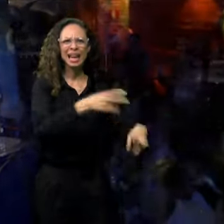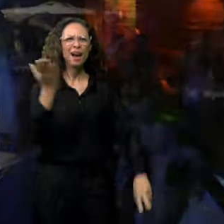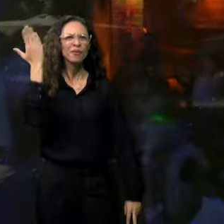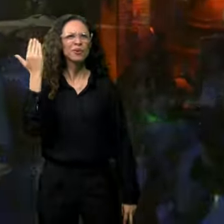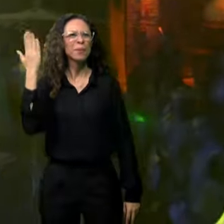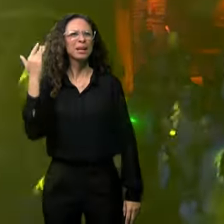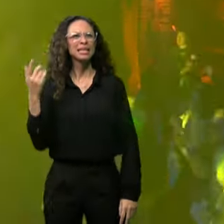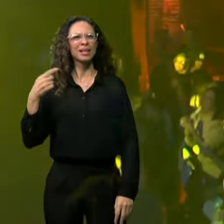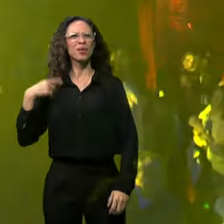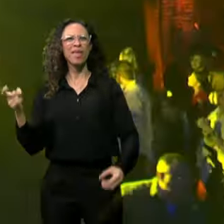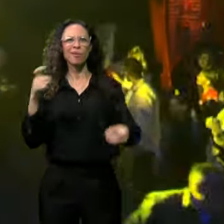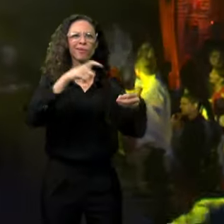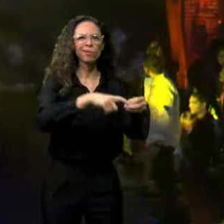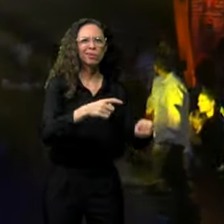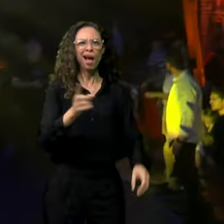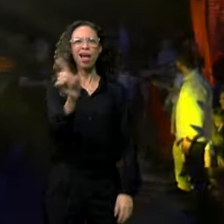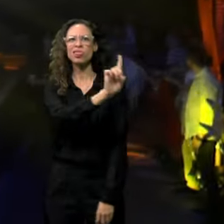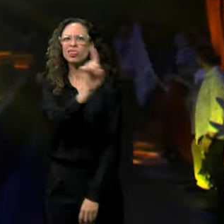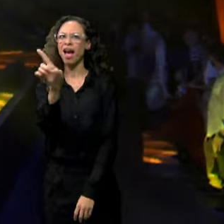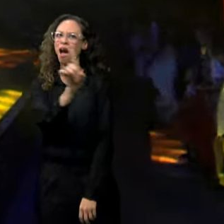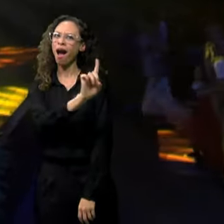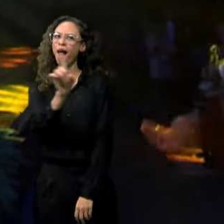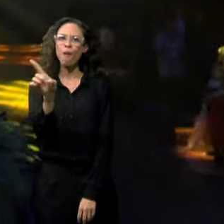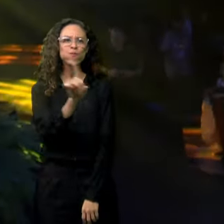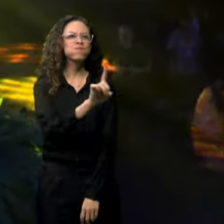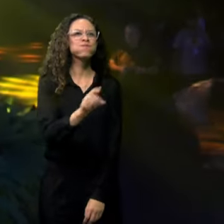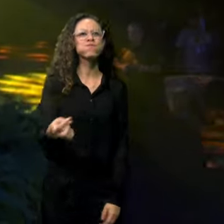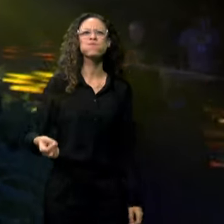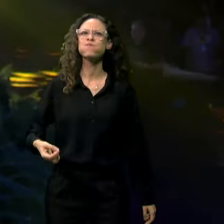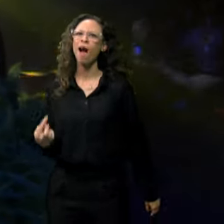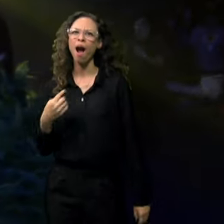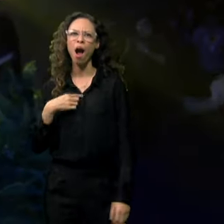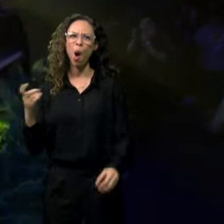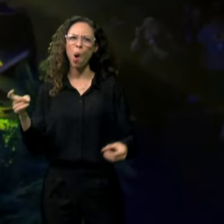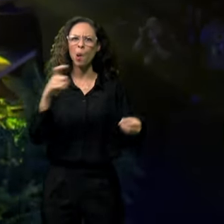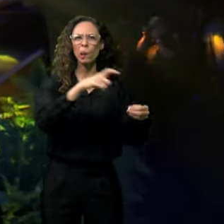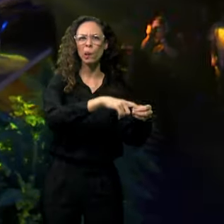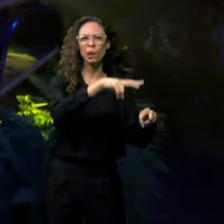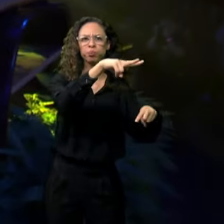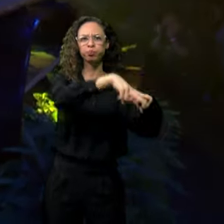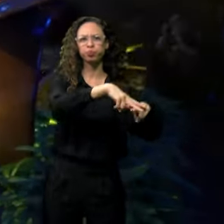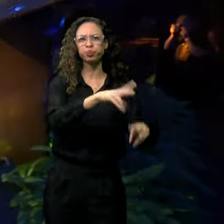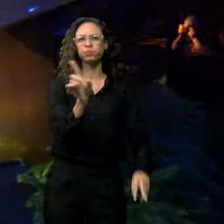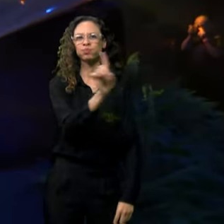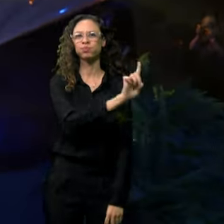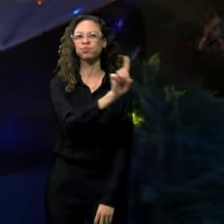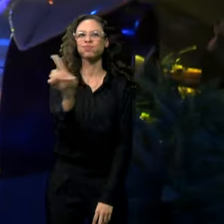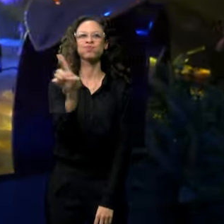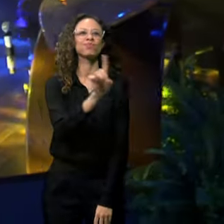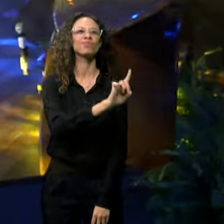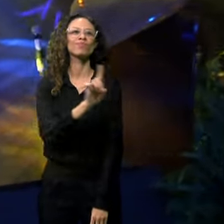eu não volto para lá eu não volto para lá